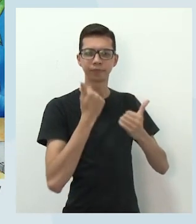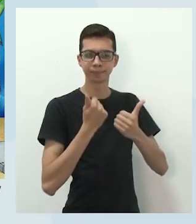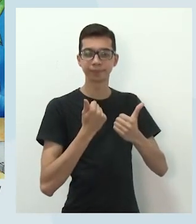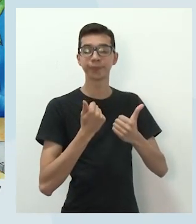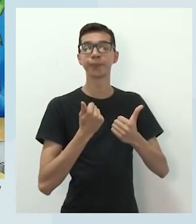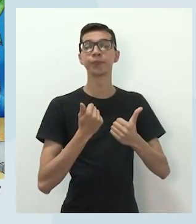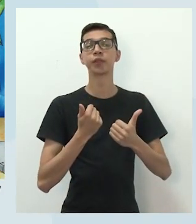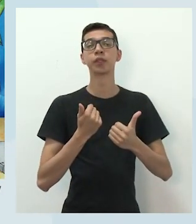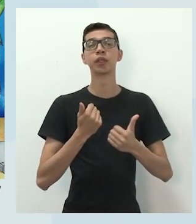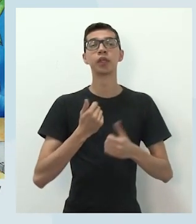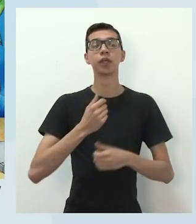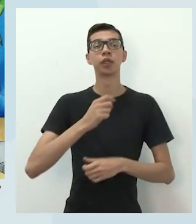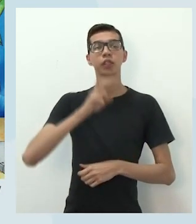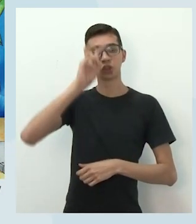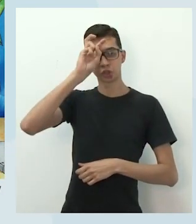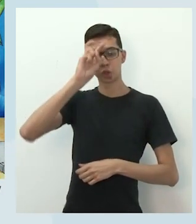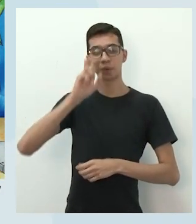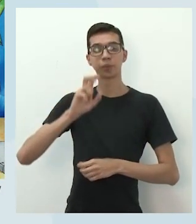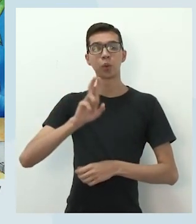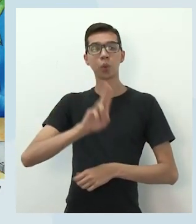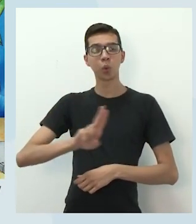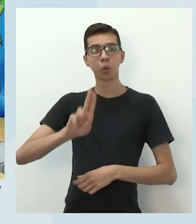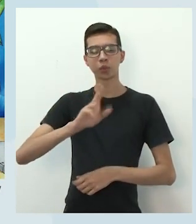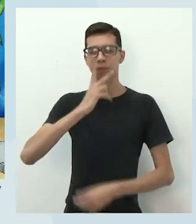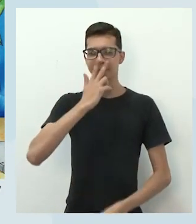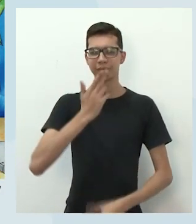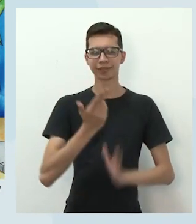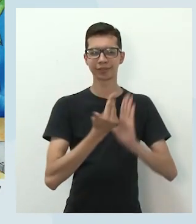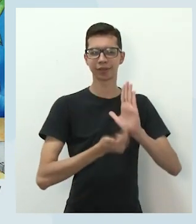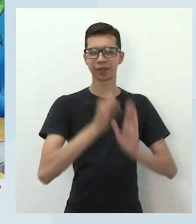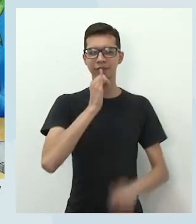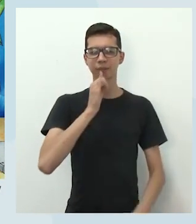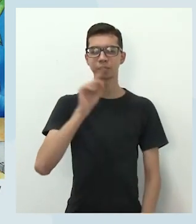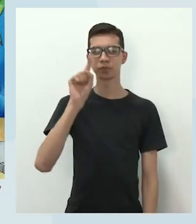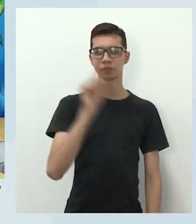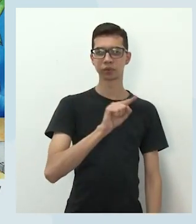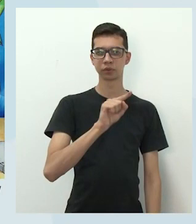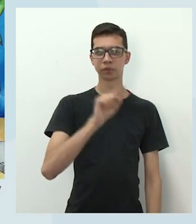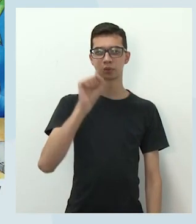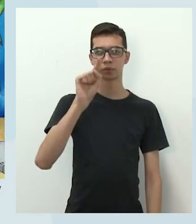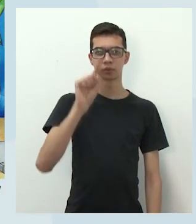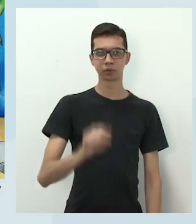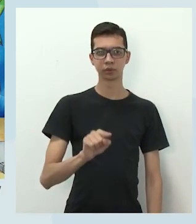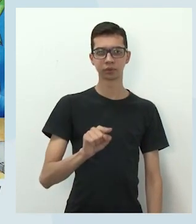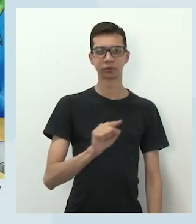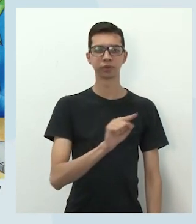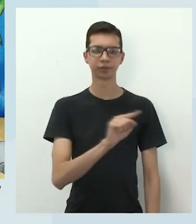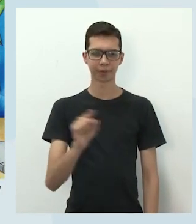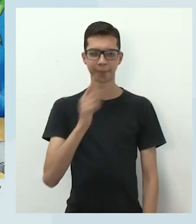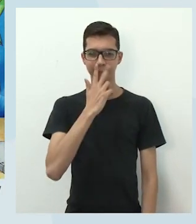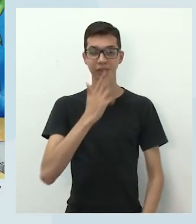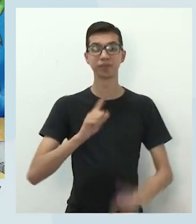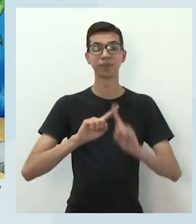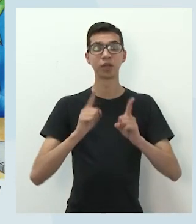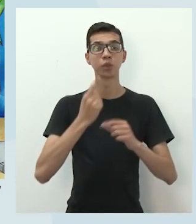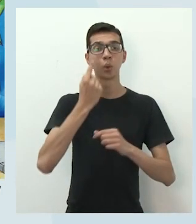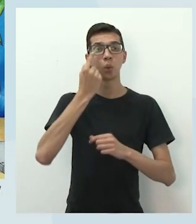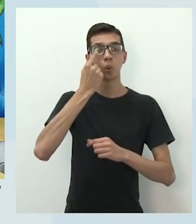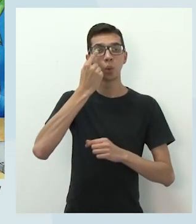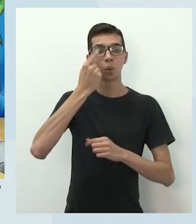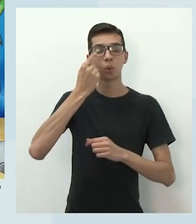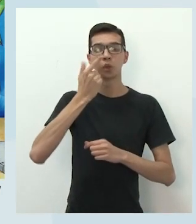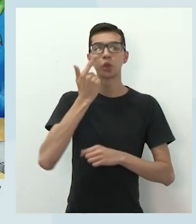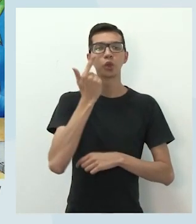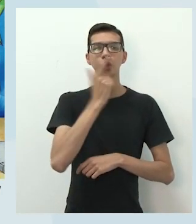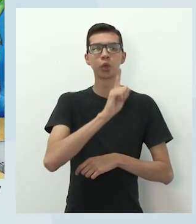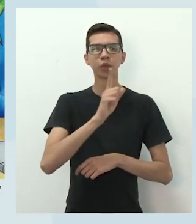retas e a questão dos olhos, né? Eles não conseguiam fazer um desenho em perfil. Então, o olho, né, a impressão